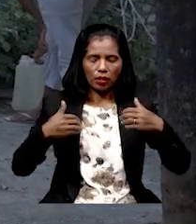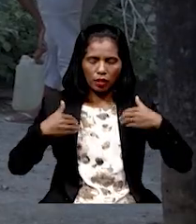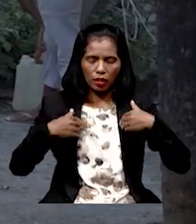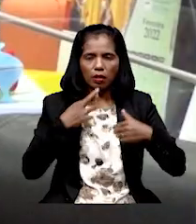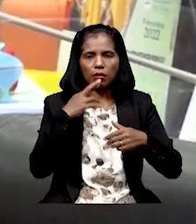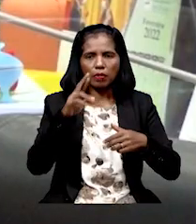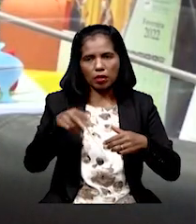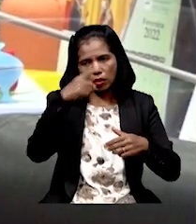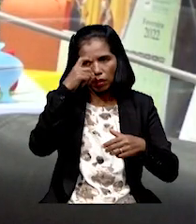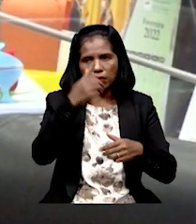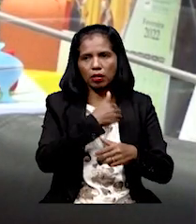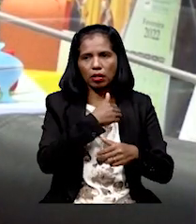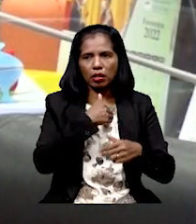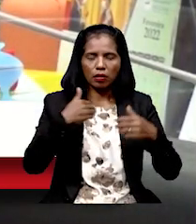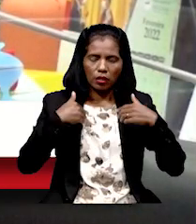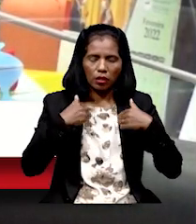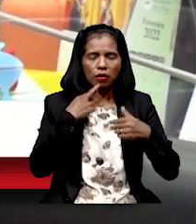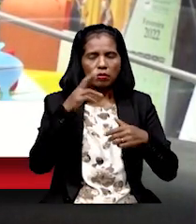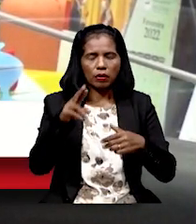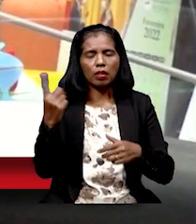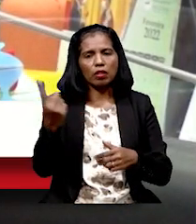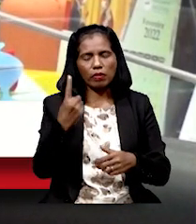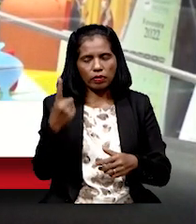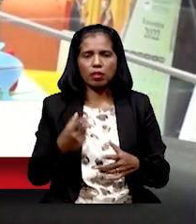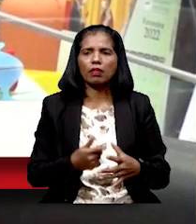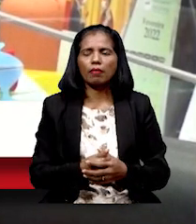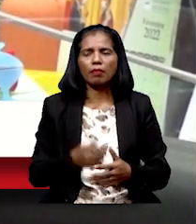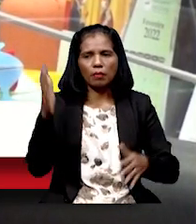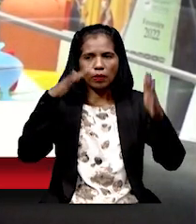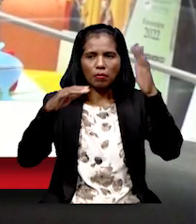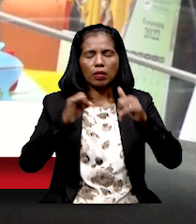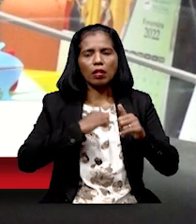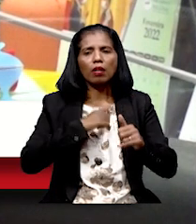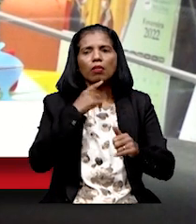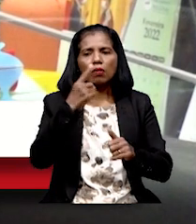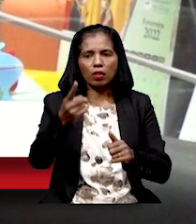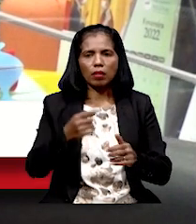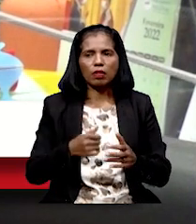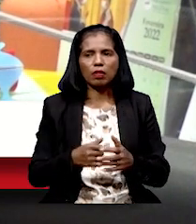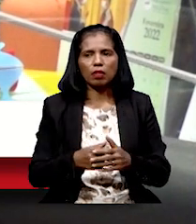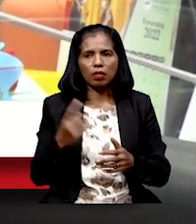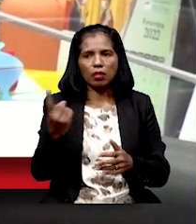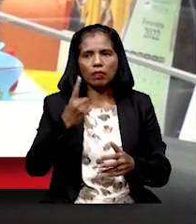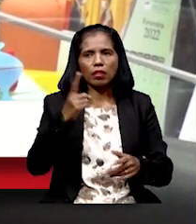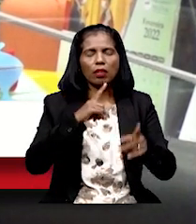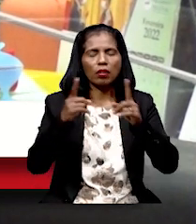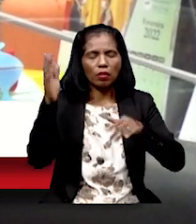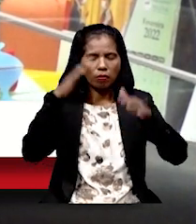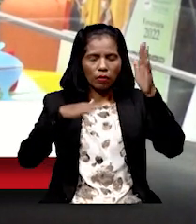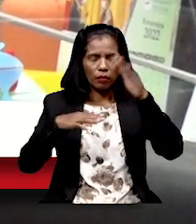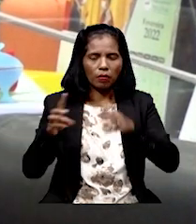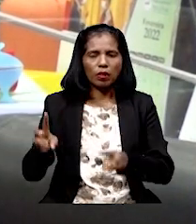to oin loron, se deu que a resposta na fatin. Problema nebe mais ao colhão, na fatin colhão com o problema